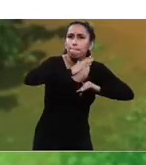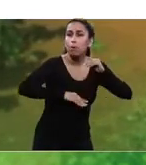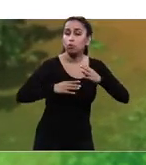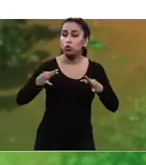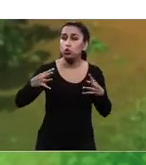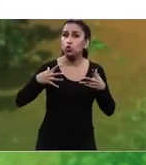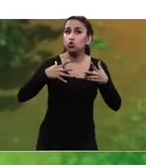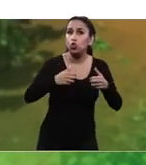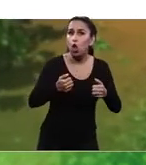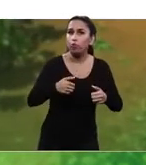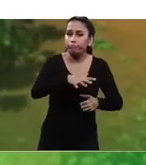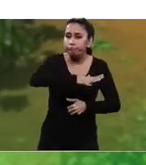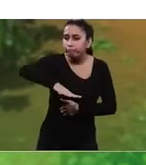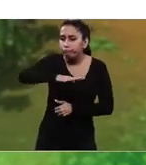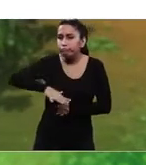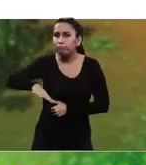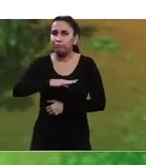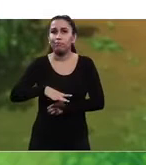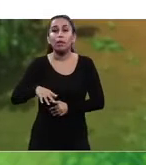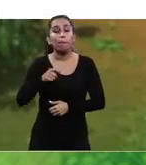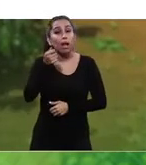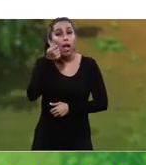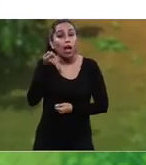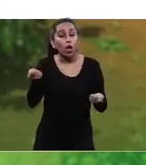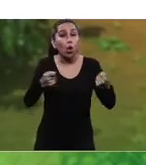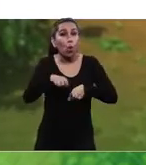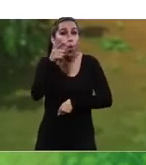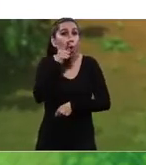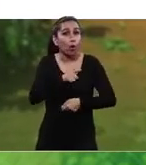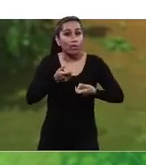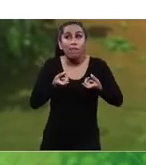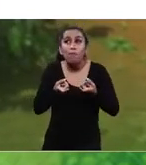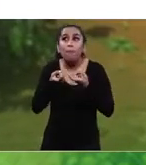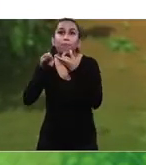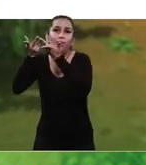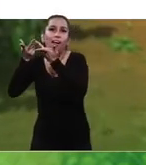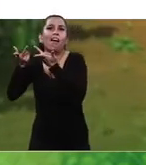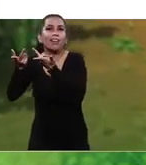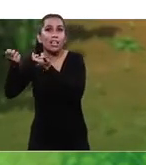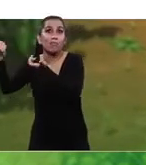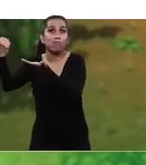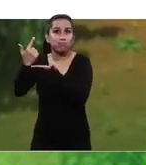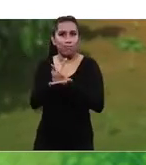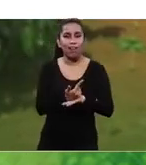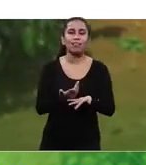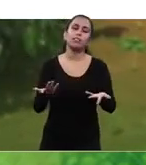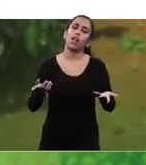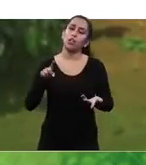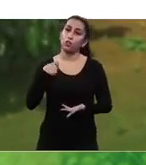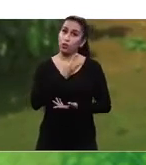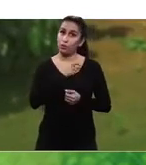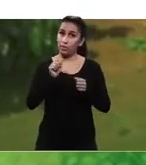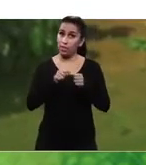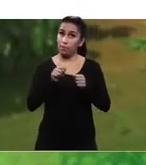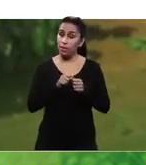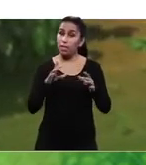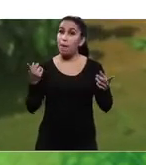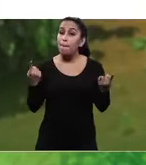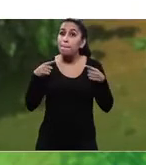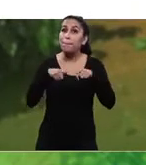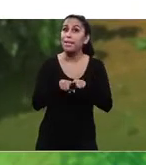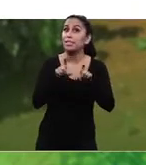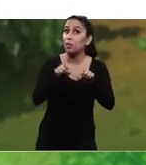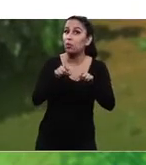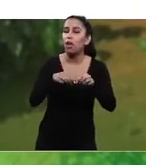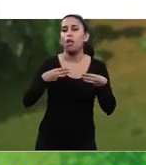empresas para os esforços de exportação e atração de investimentos. Fazemos isso em parceria com o Ministério das Relações Exteriores,